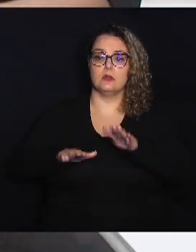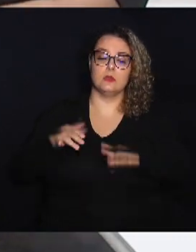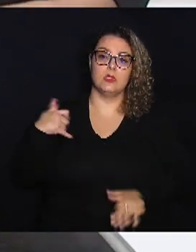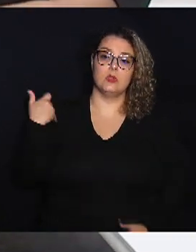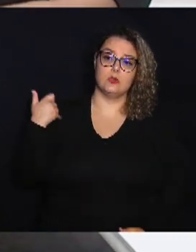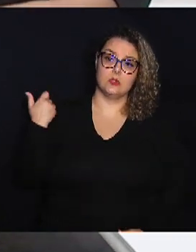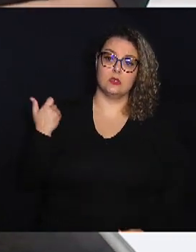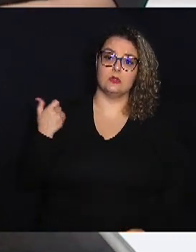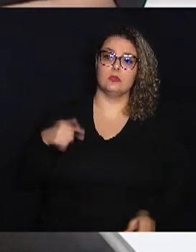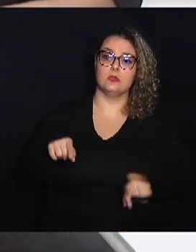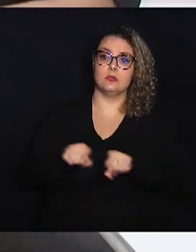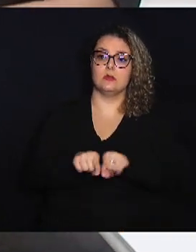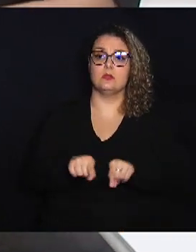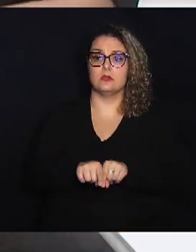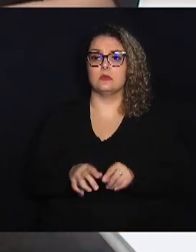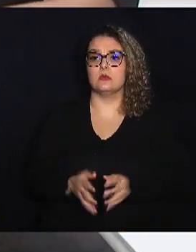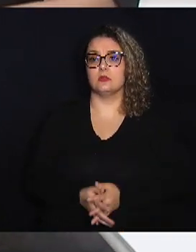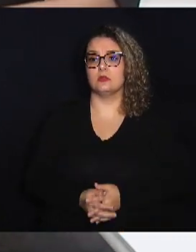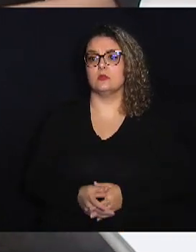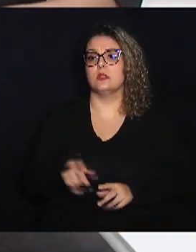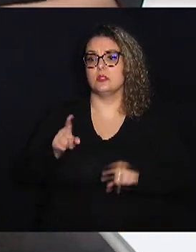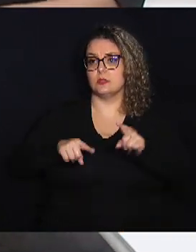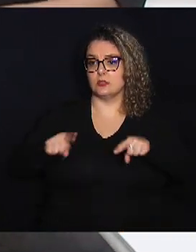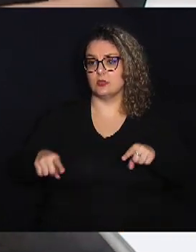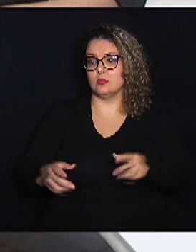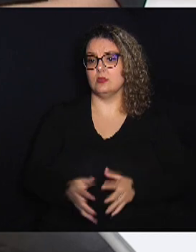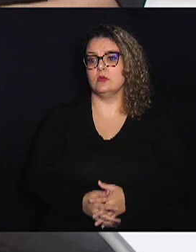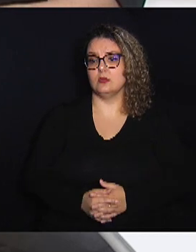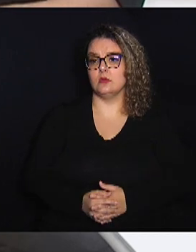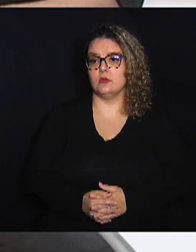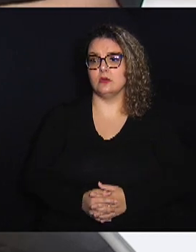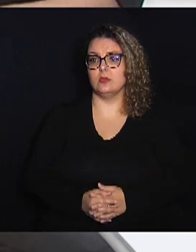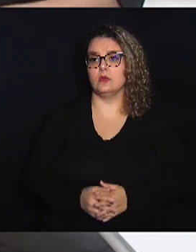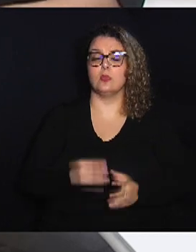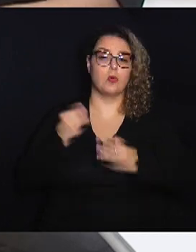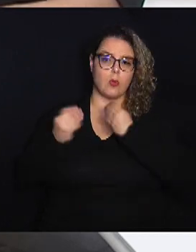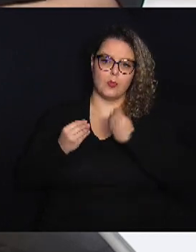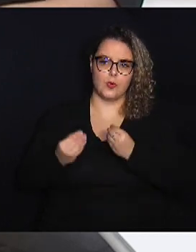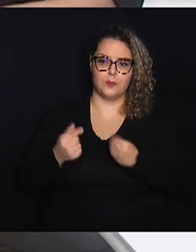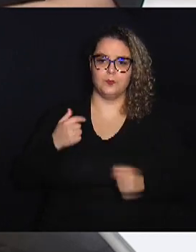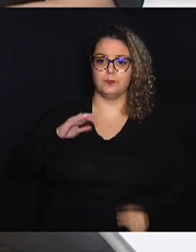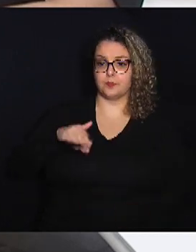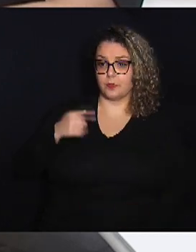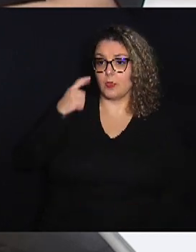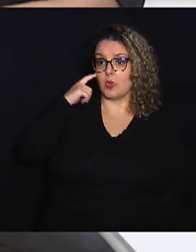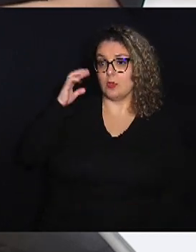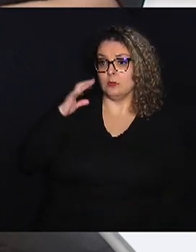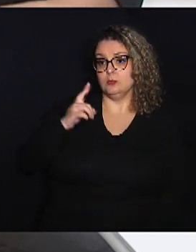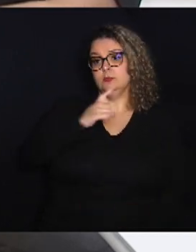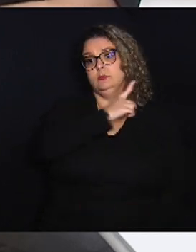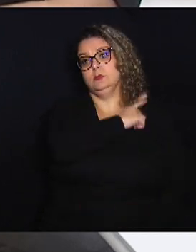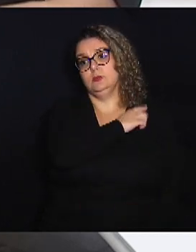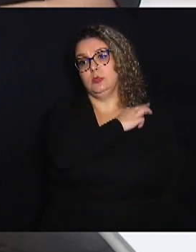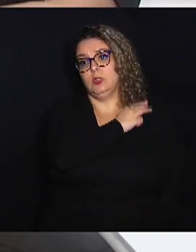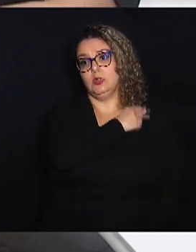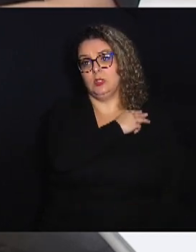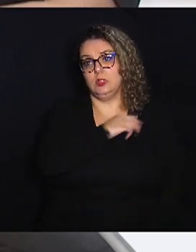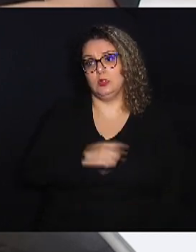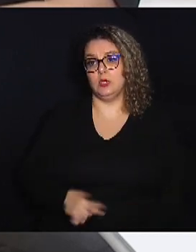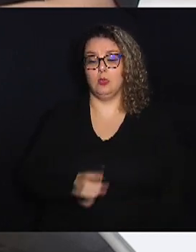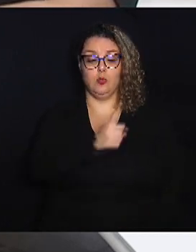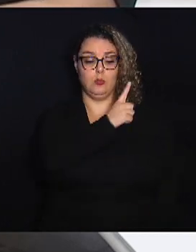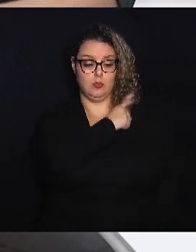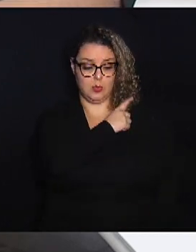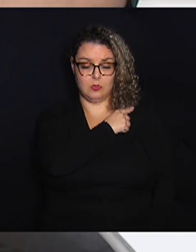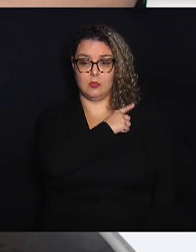etária também, isso varia. Como assim? Quando eu penso em ensino médio, a primeira série do ensino médio,